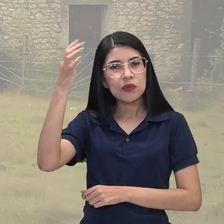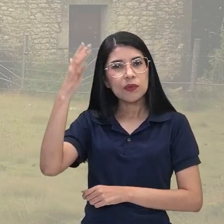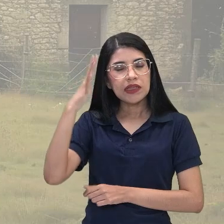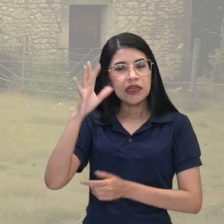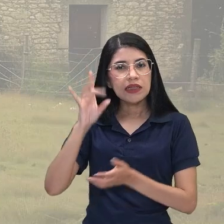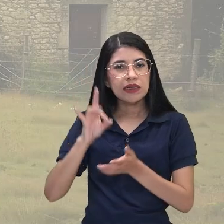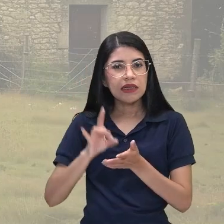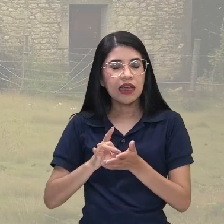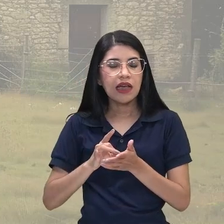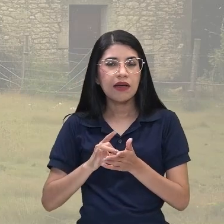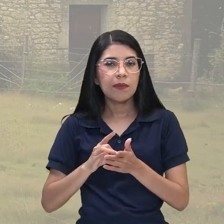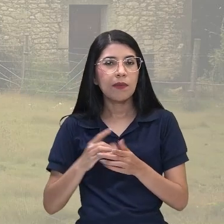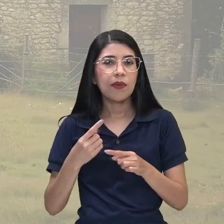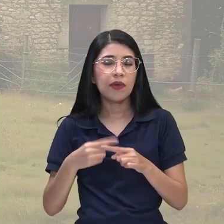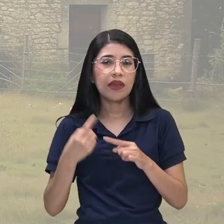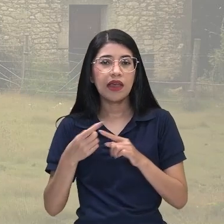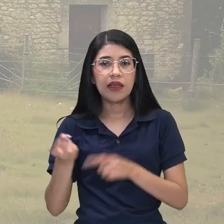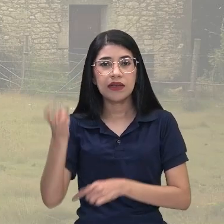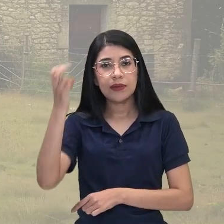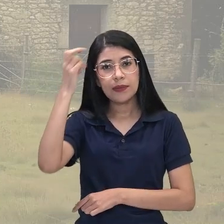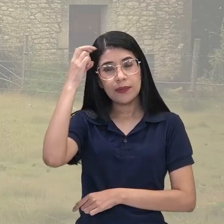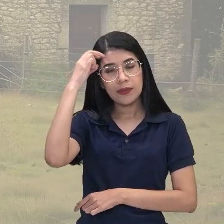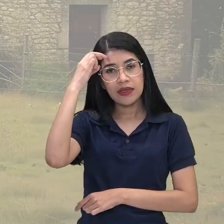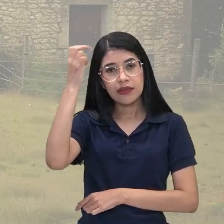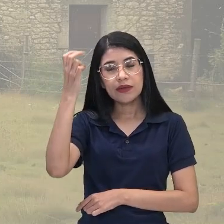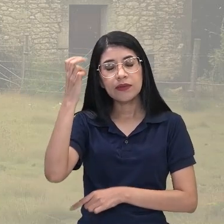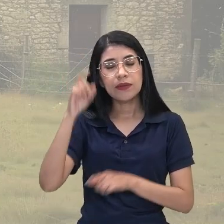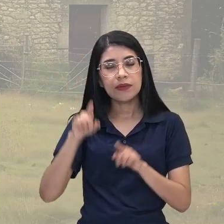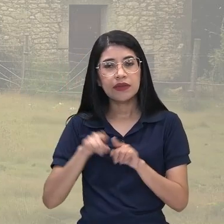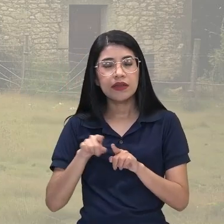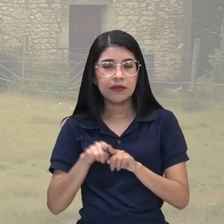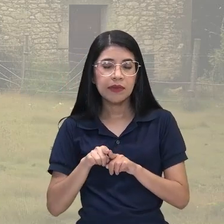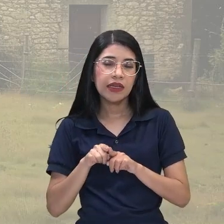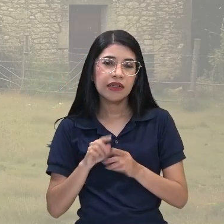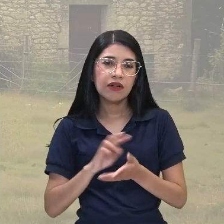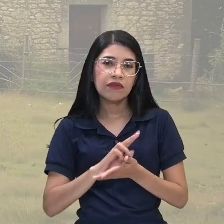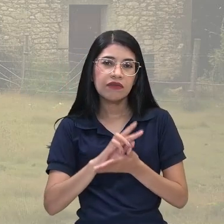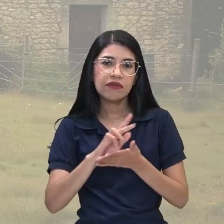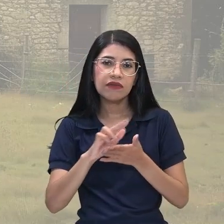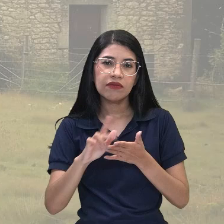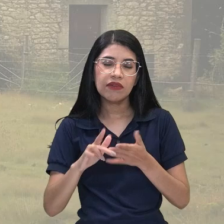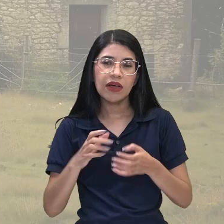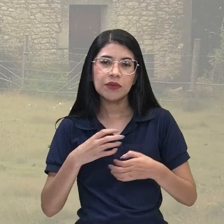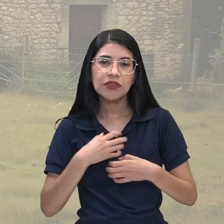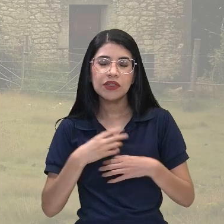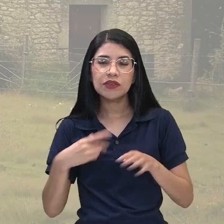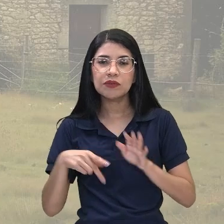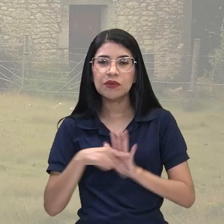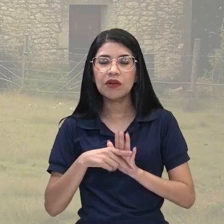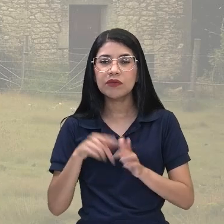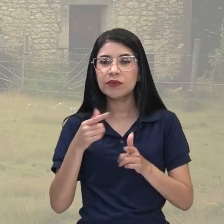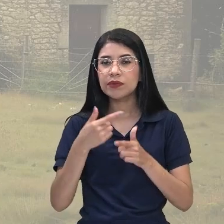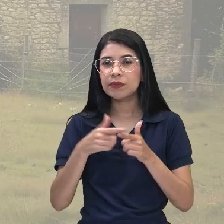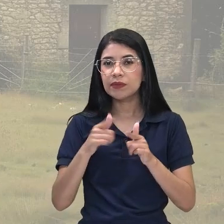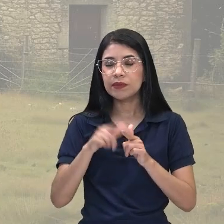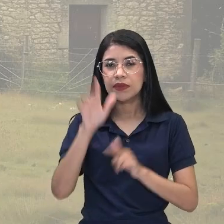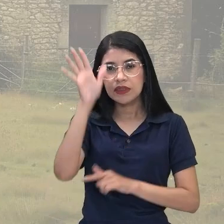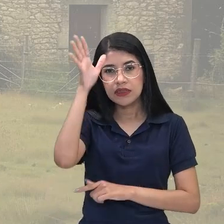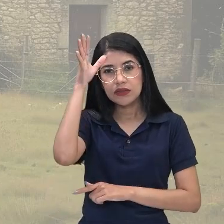movimento intelectual, trazendo outras formas de solucionar os